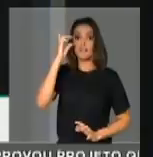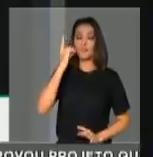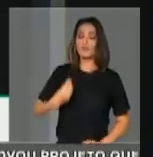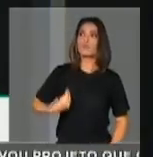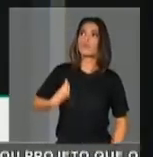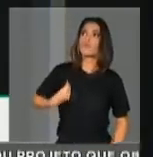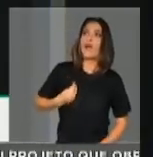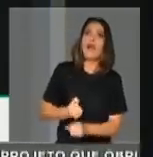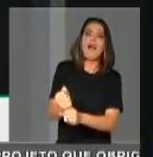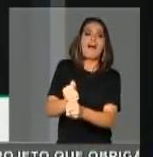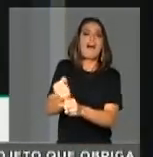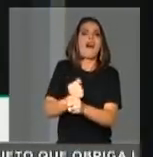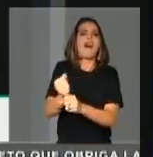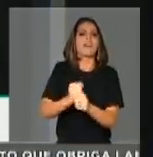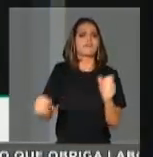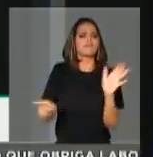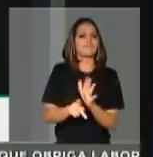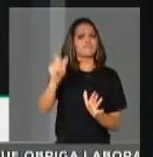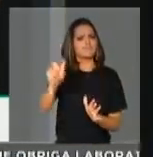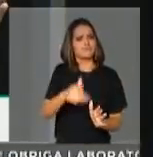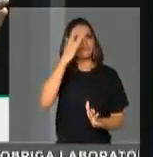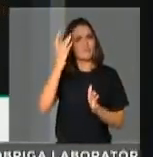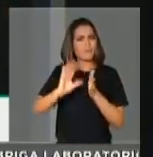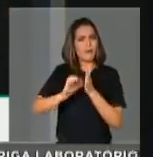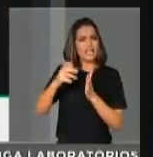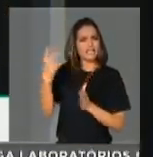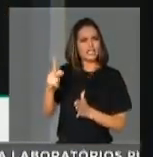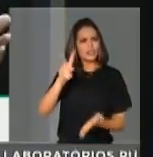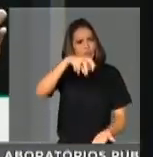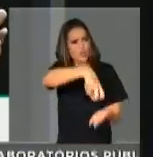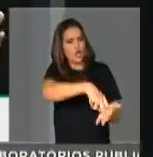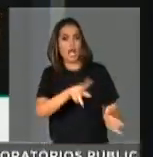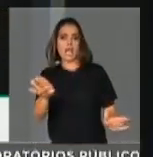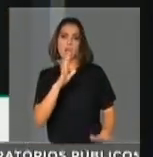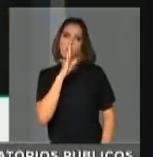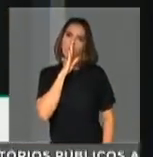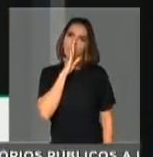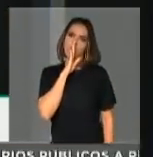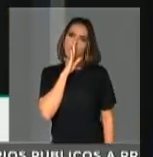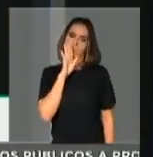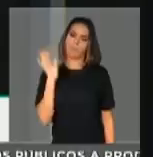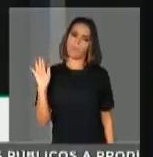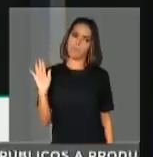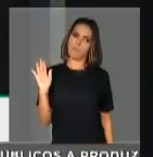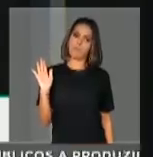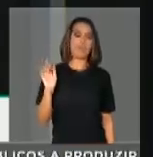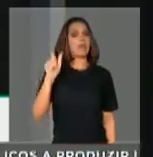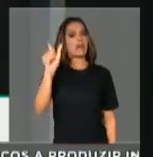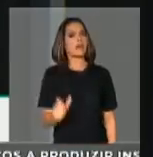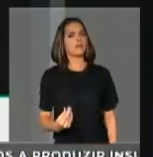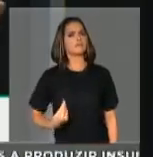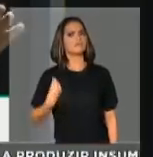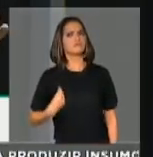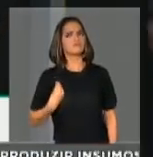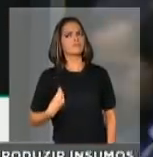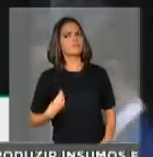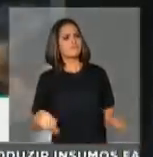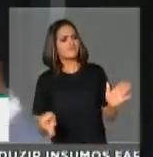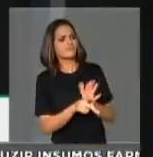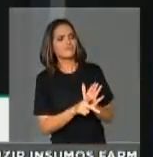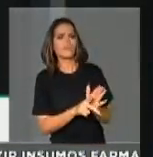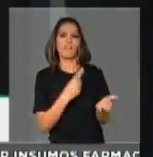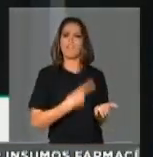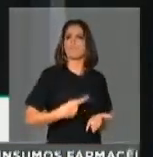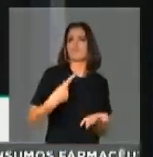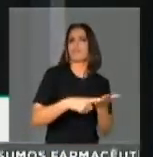diversos anos, com gente do seu partido condenada e que ele nunca se pronunciou. Sempre fez parte de um subsistema político